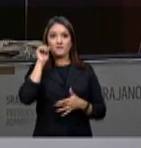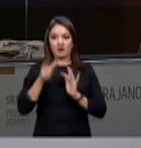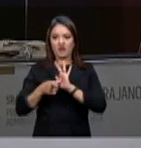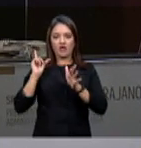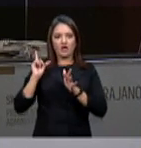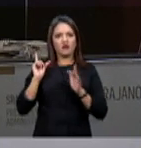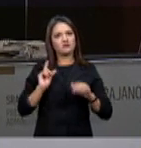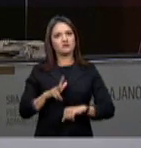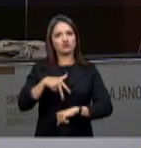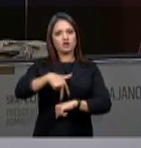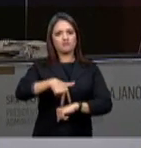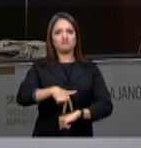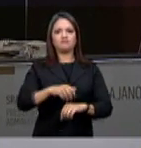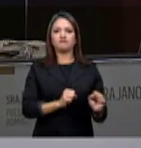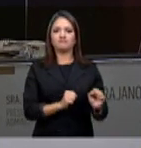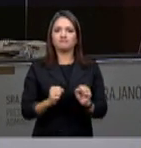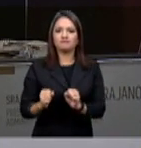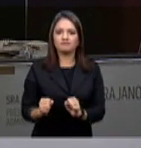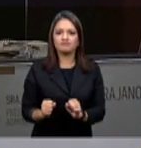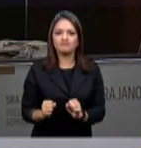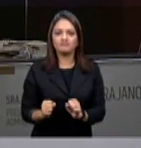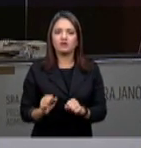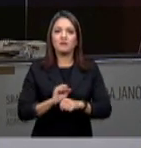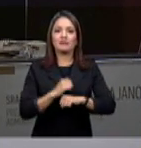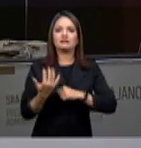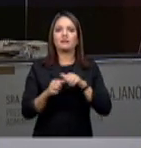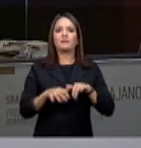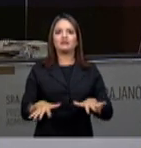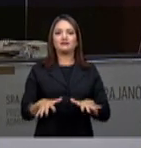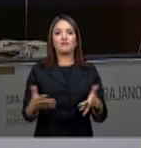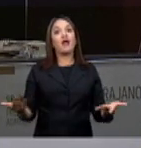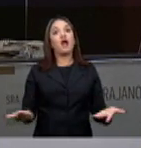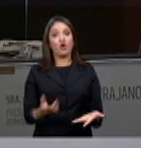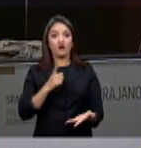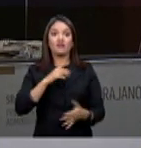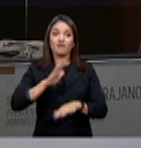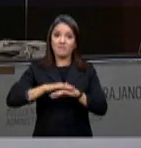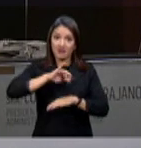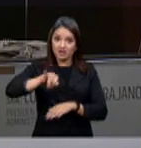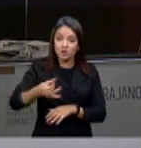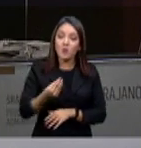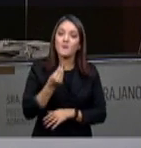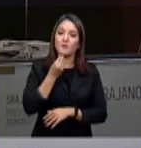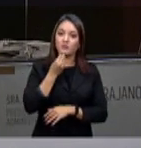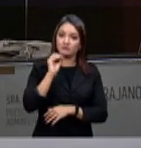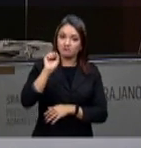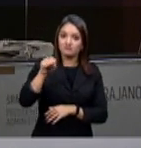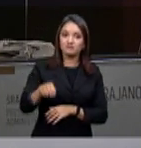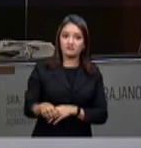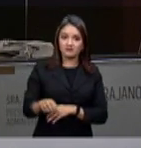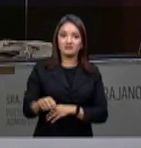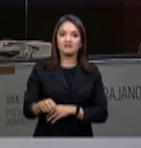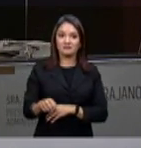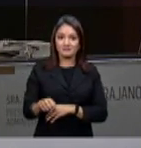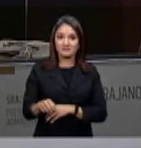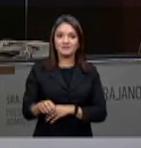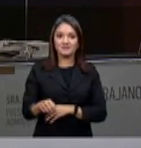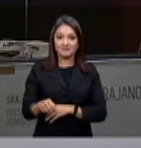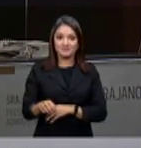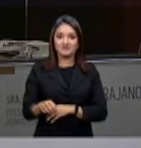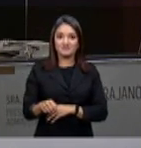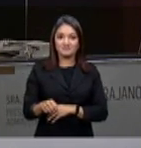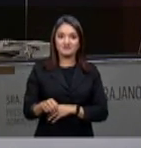poder se saíram muito bem ela trouxe mais oportunidades para mulheres porque nós a gente